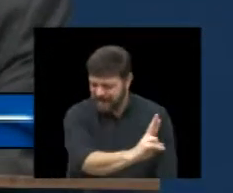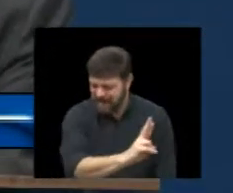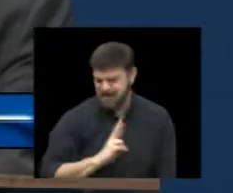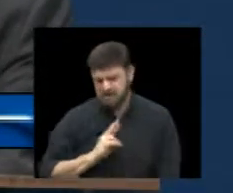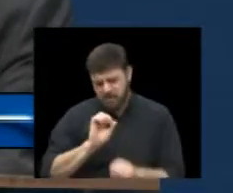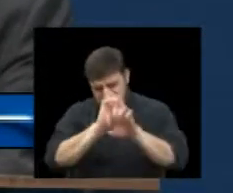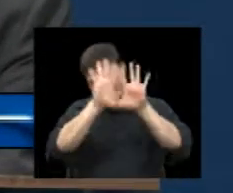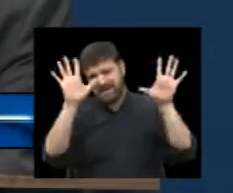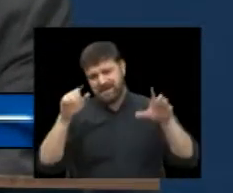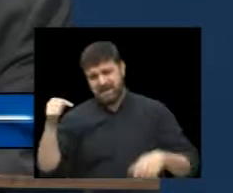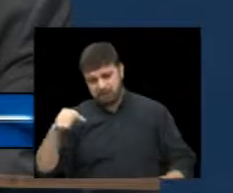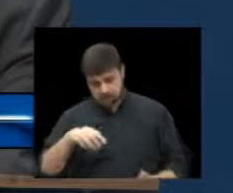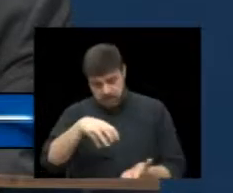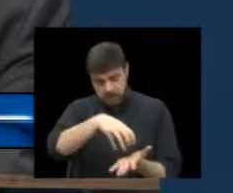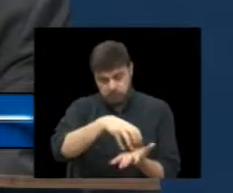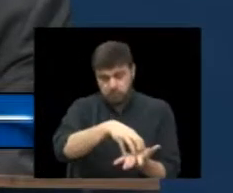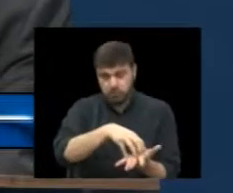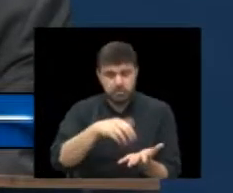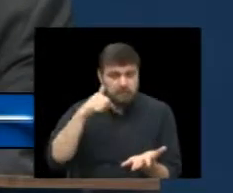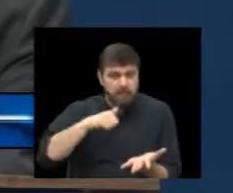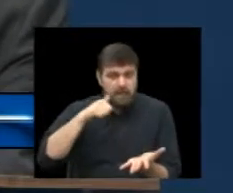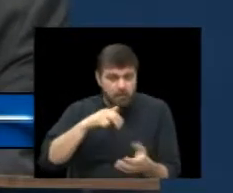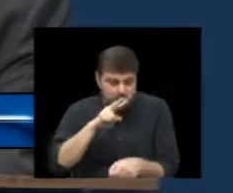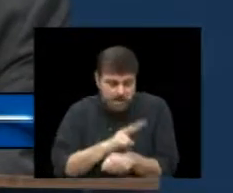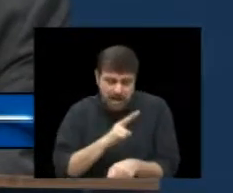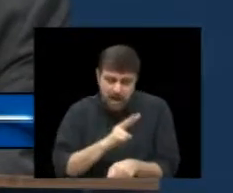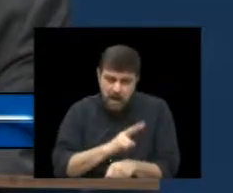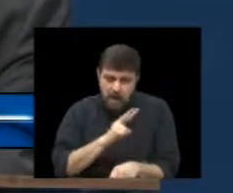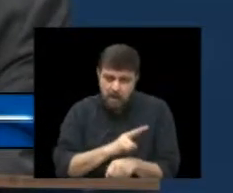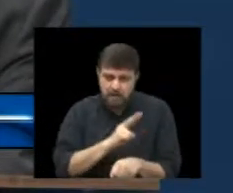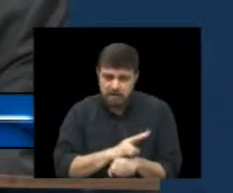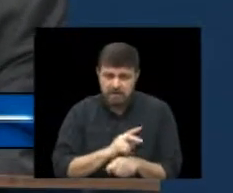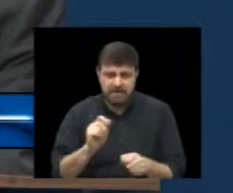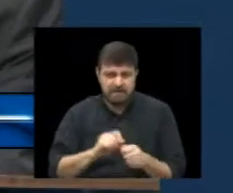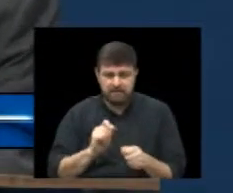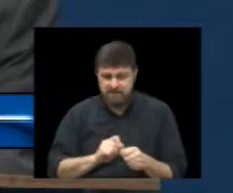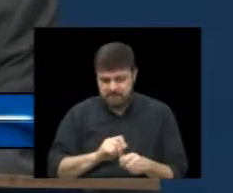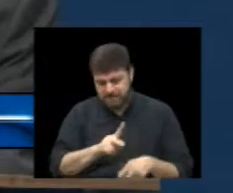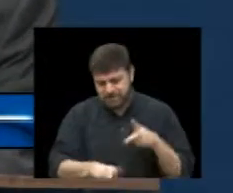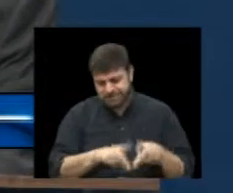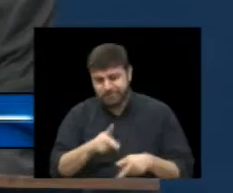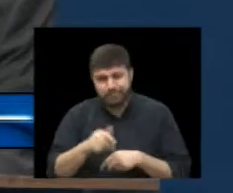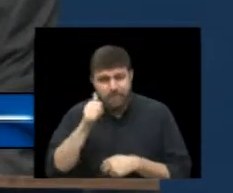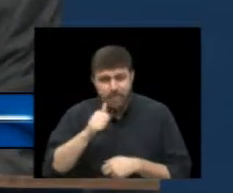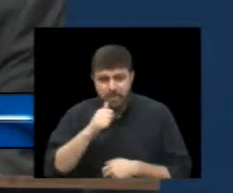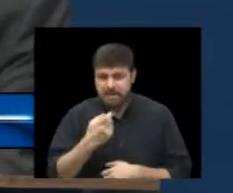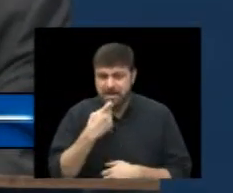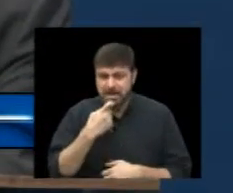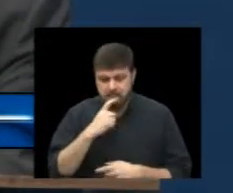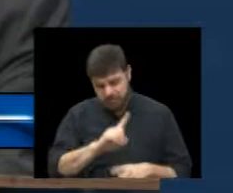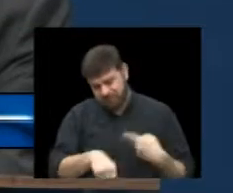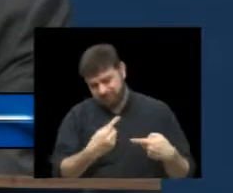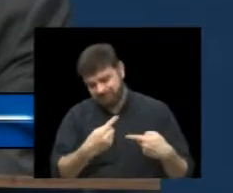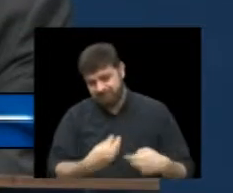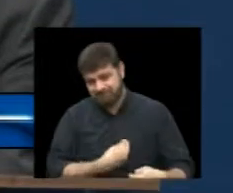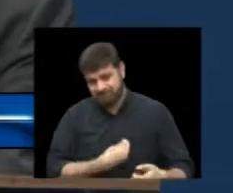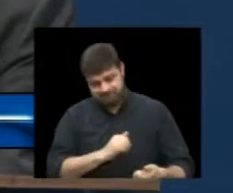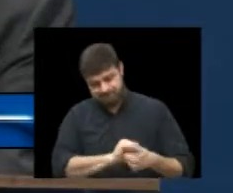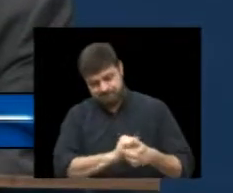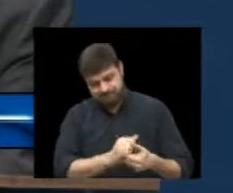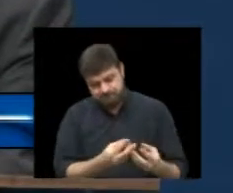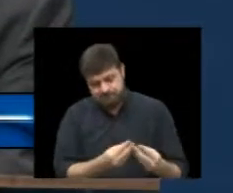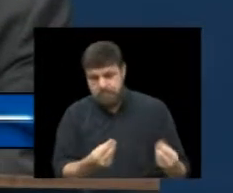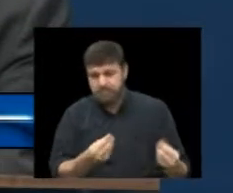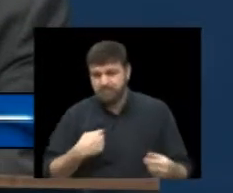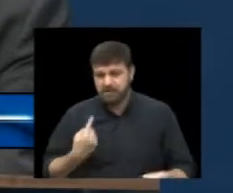Esse é um equipamento que vai trazer um grande benefício para as mulheres da cidade de Campinas. Eu quero aqui alertar novamente para que eu não